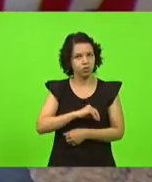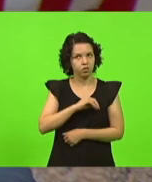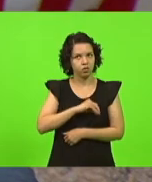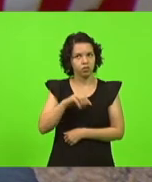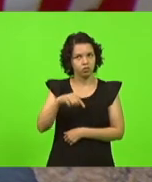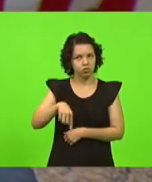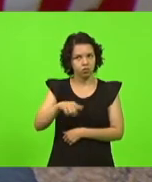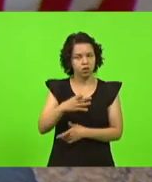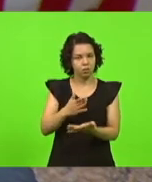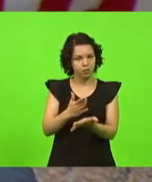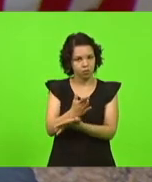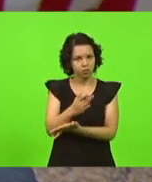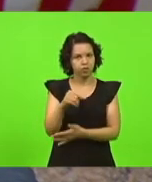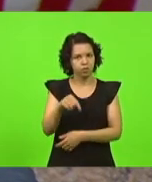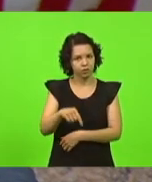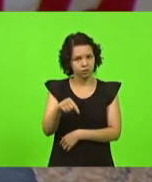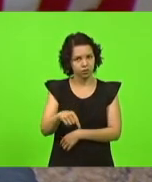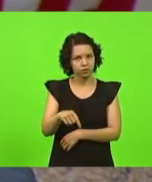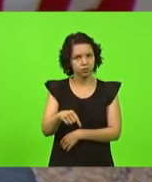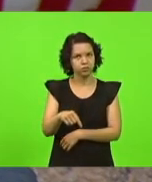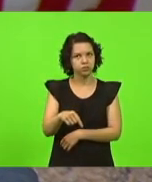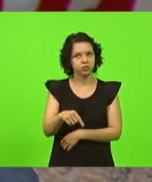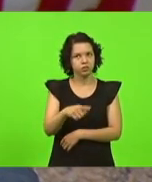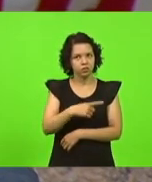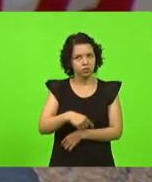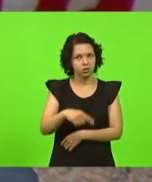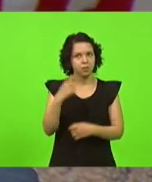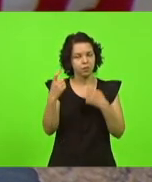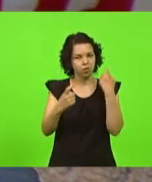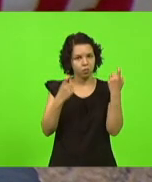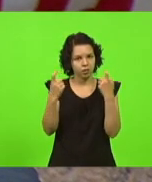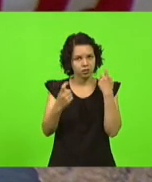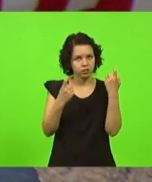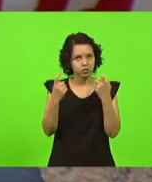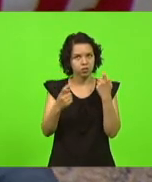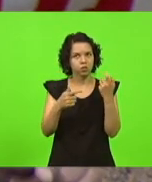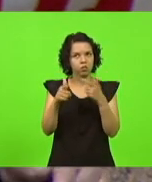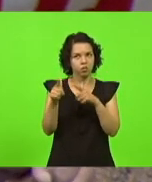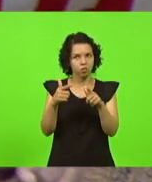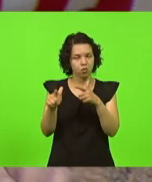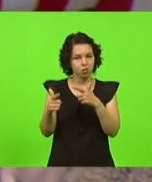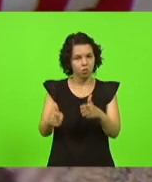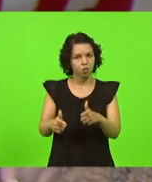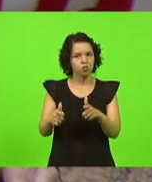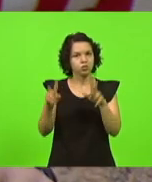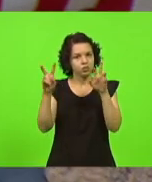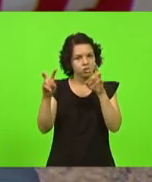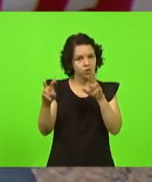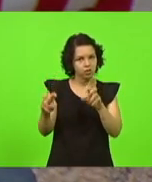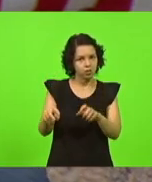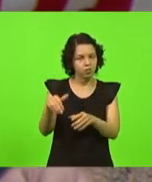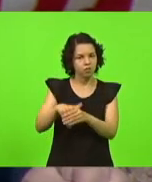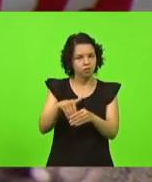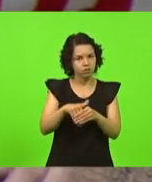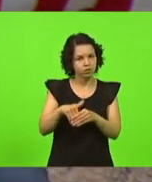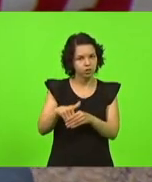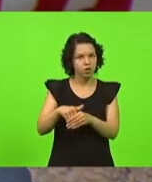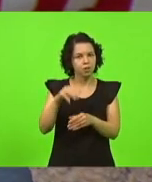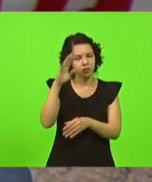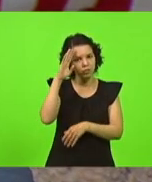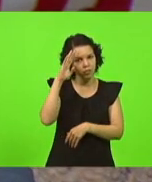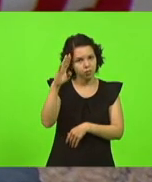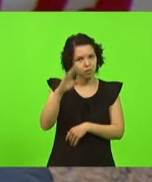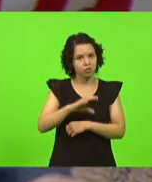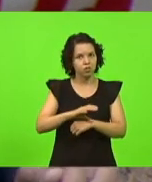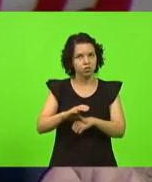aqui. Então, vamos estender essa preocupação para as próximas matérias votadas, principalmente em relação à constitucionalidade, com vício de